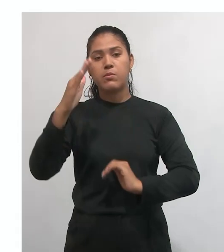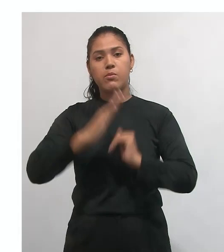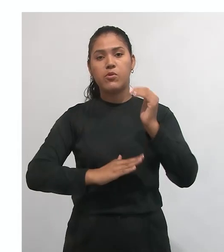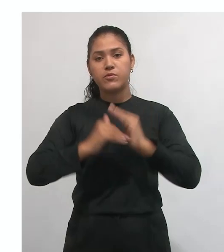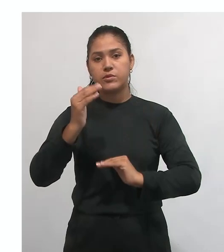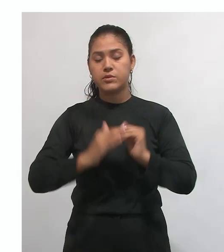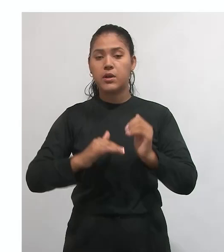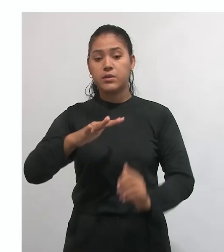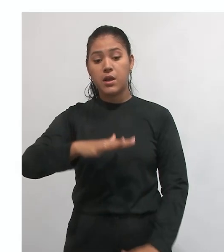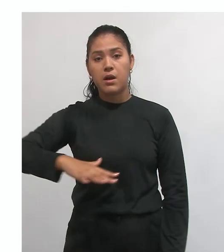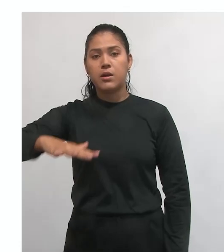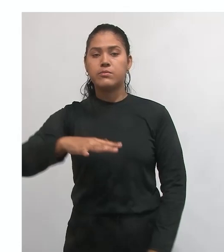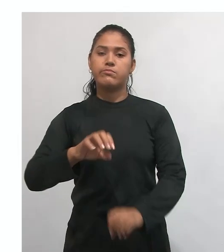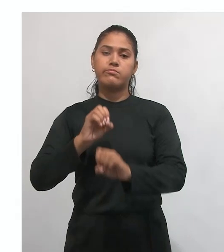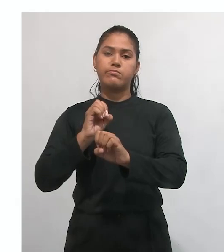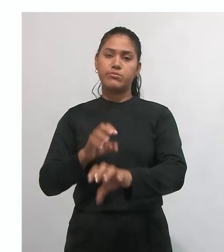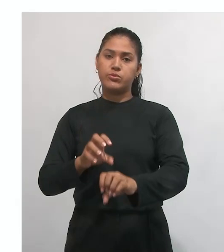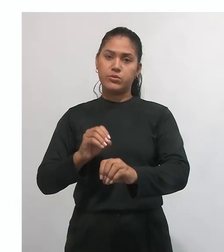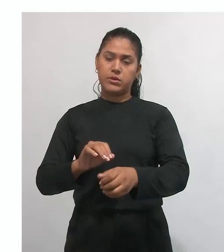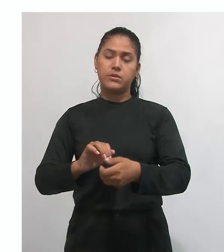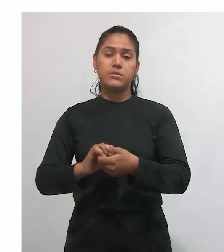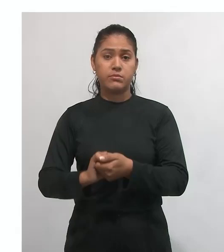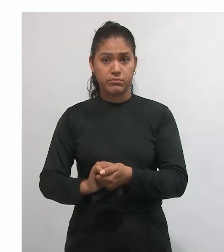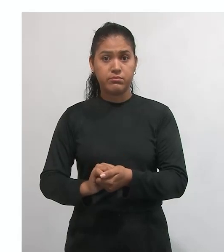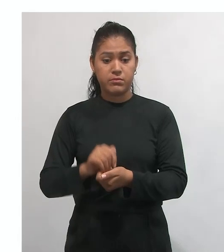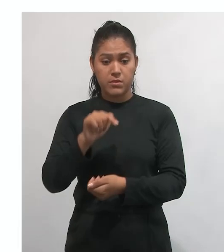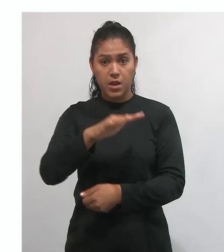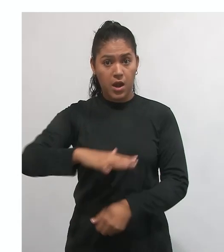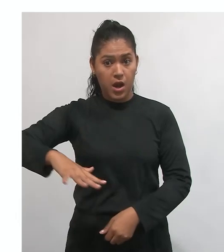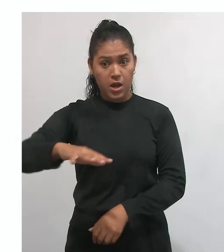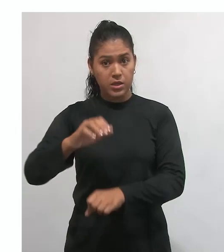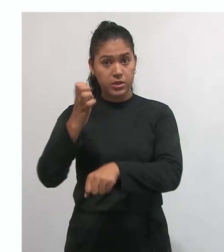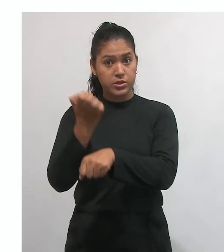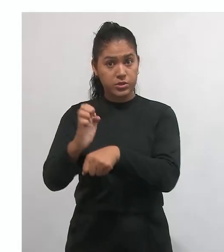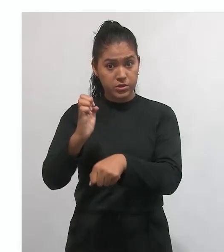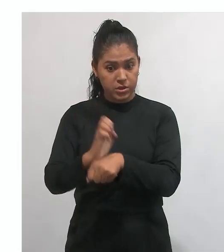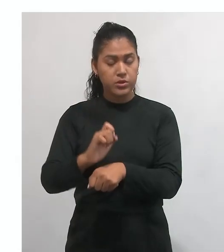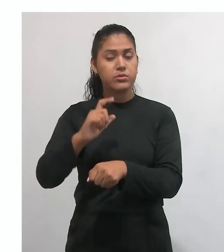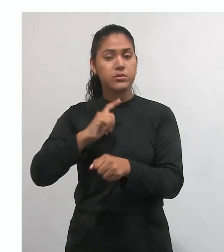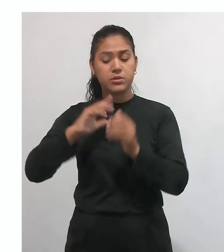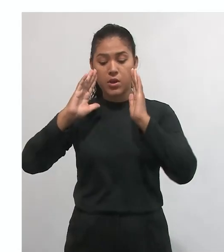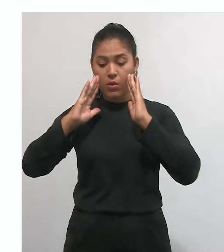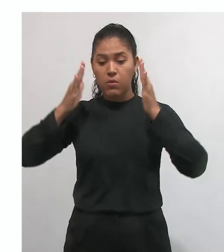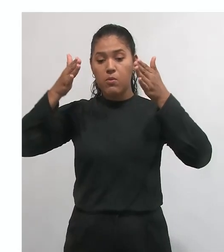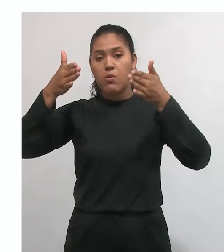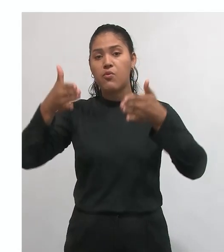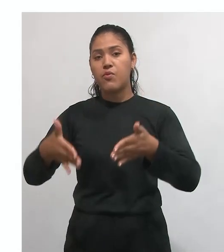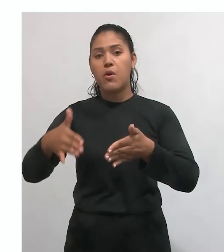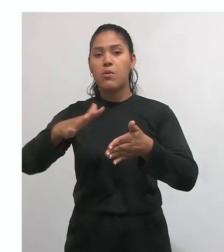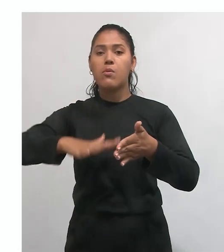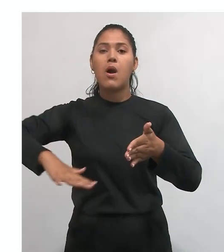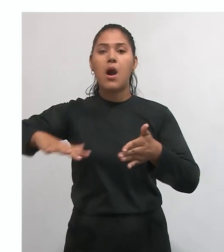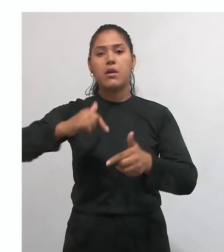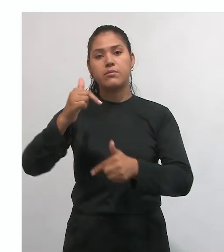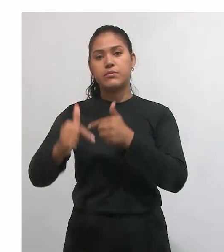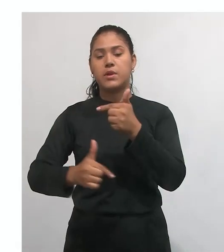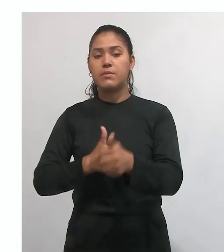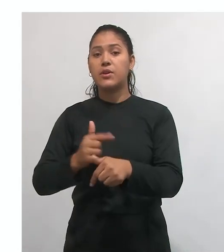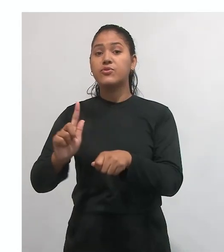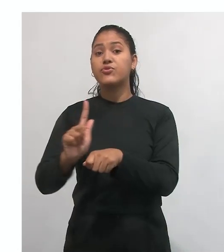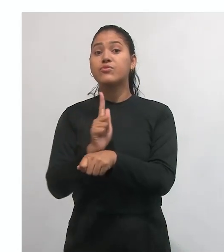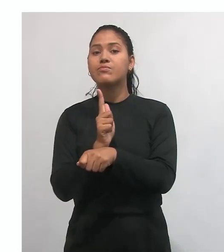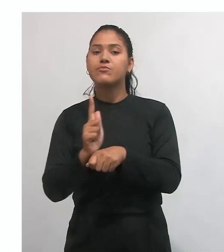profissionais vigentes. Então, nós vamos estar no campo de estágio, seguindo o que determina a atuação do